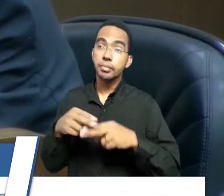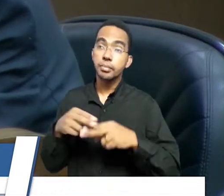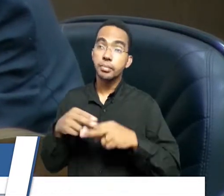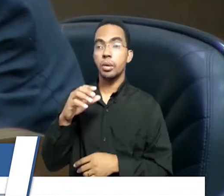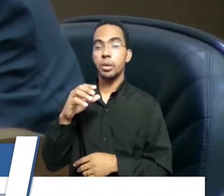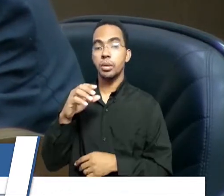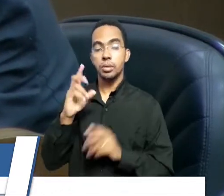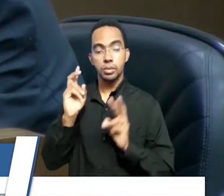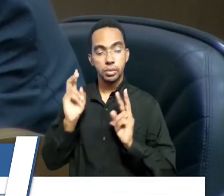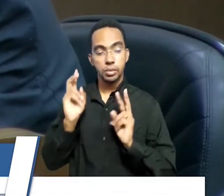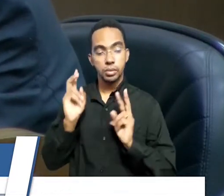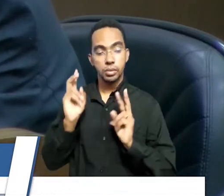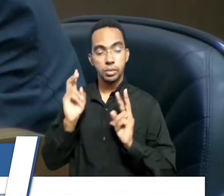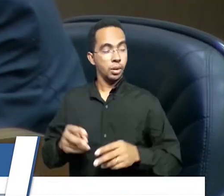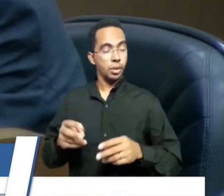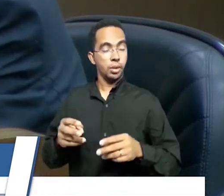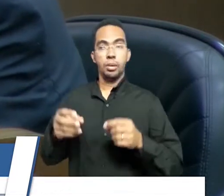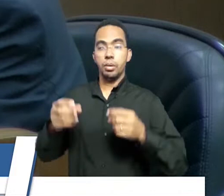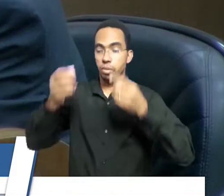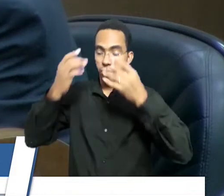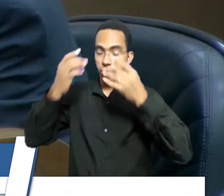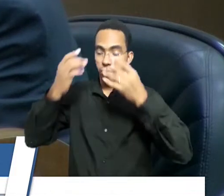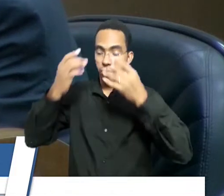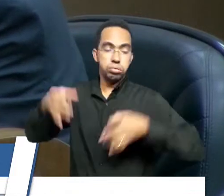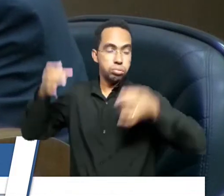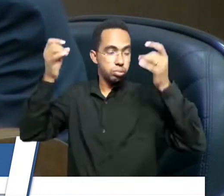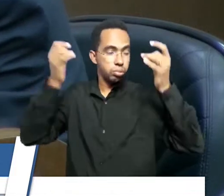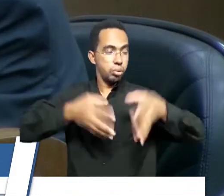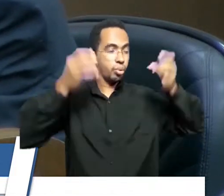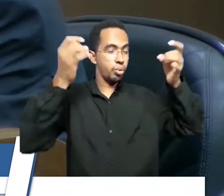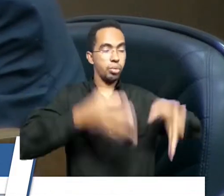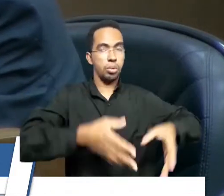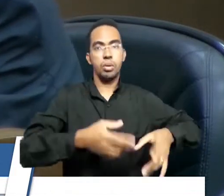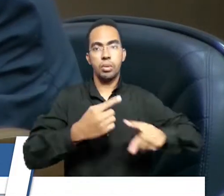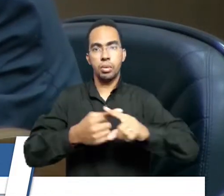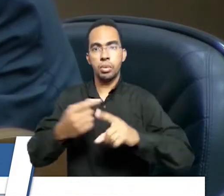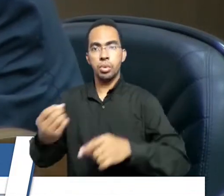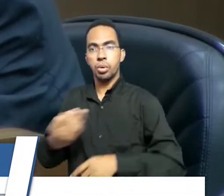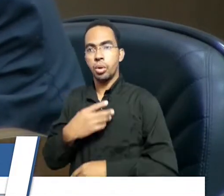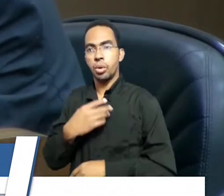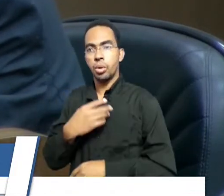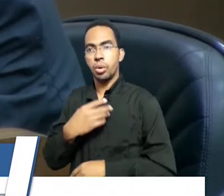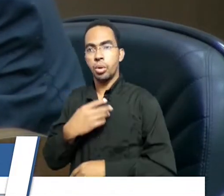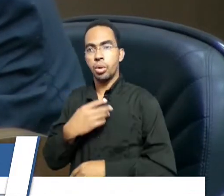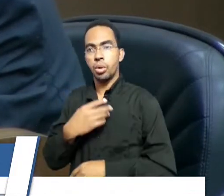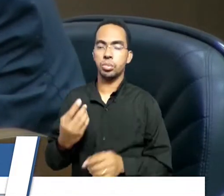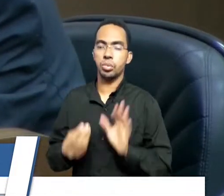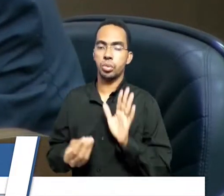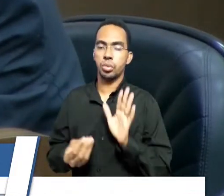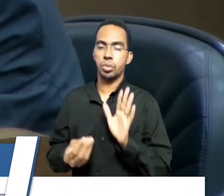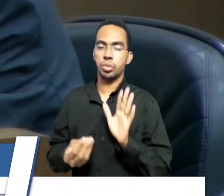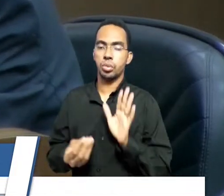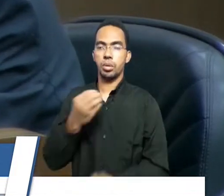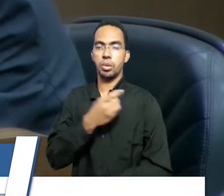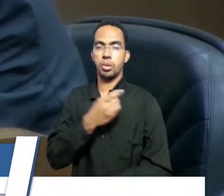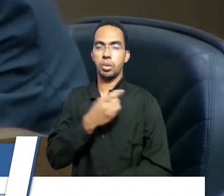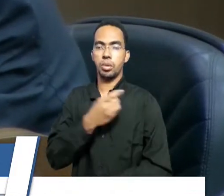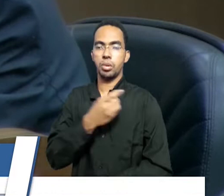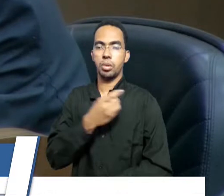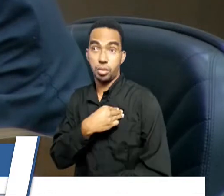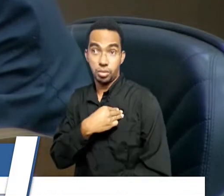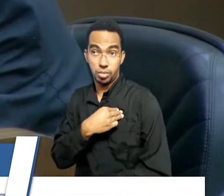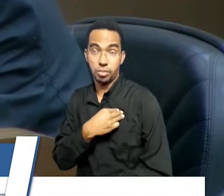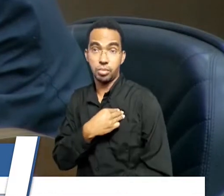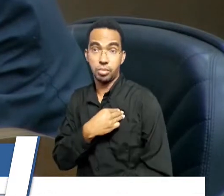renegada, né? A prova são os números que foram colocados aqui pelo Della Motta. Desde a sua